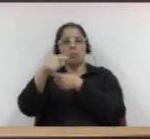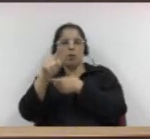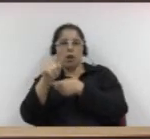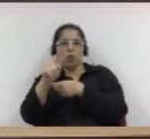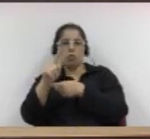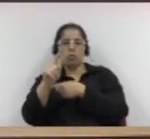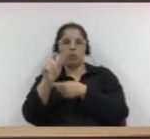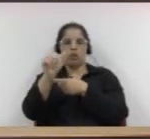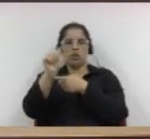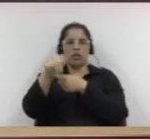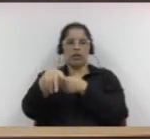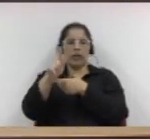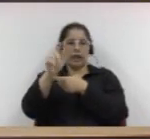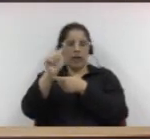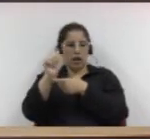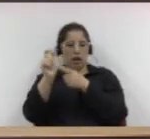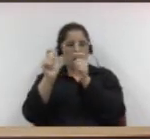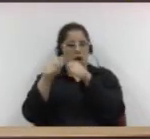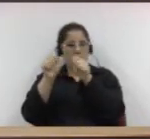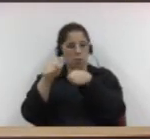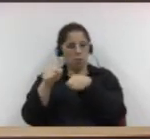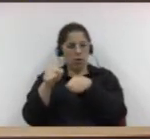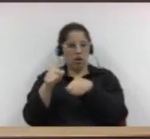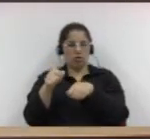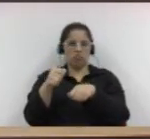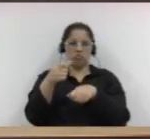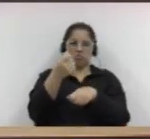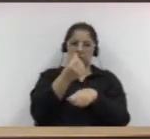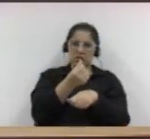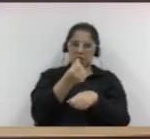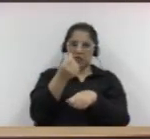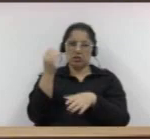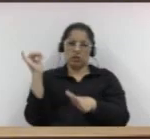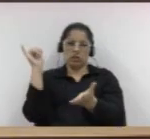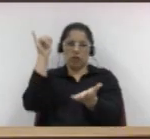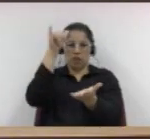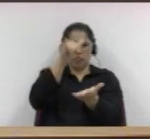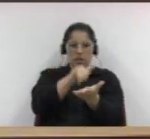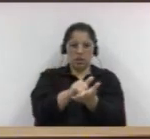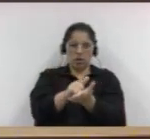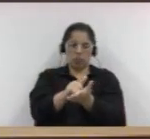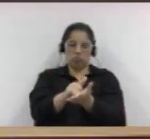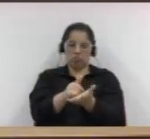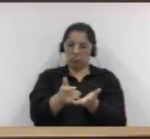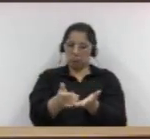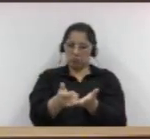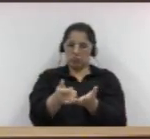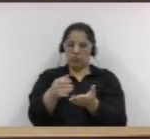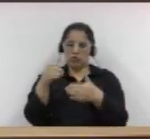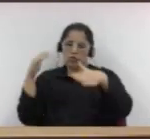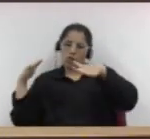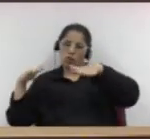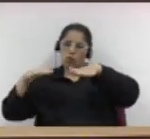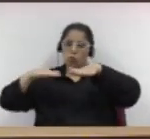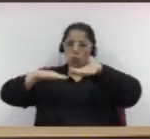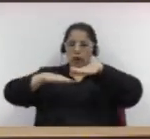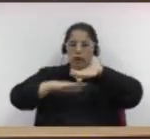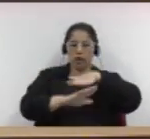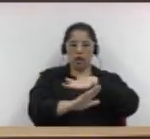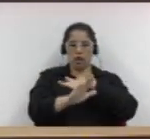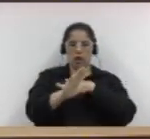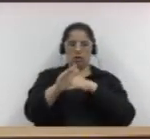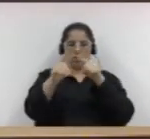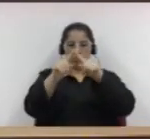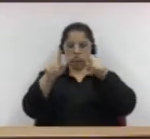pequeno porte. E o custo para cada avião desse, ele estando guardado dentro do galpão